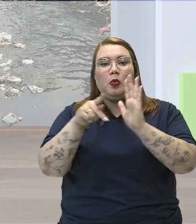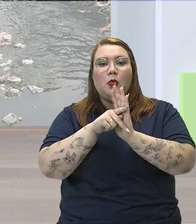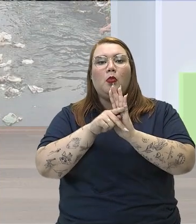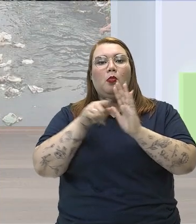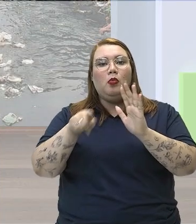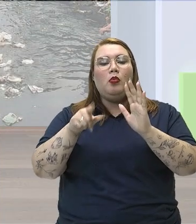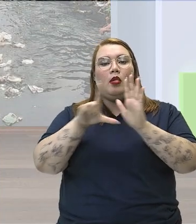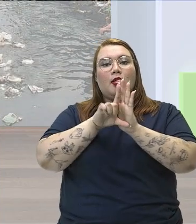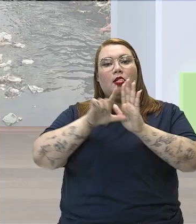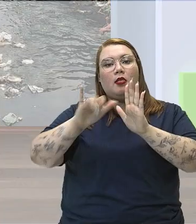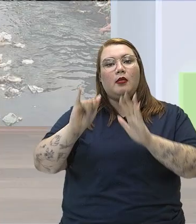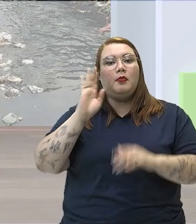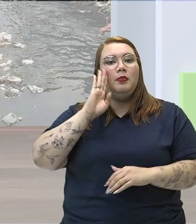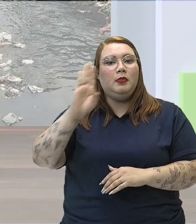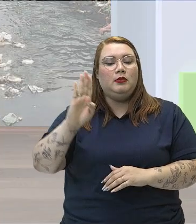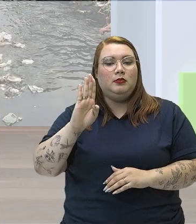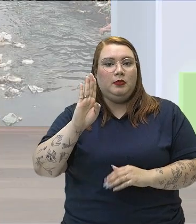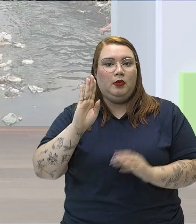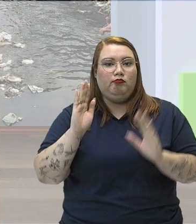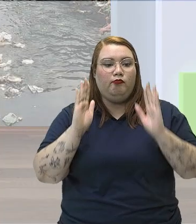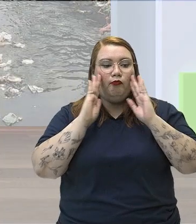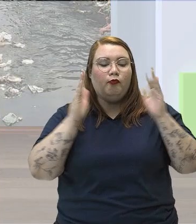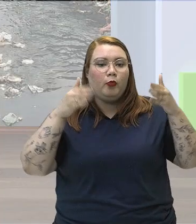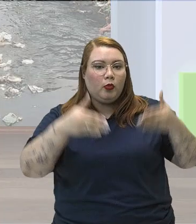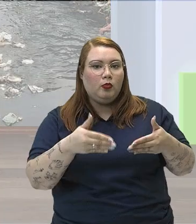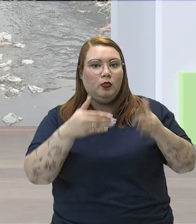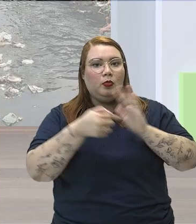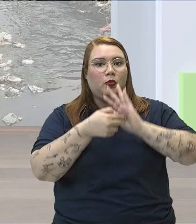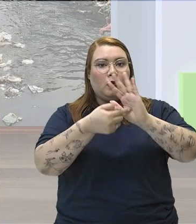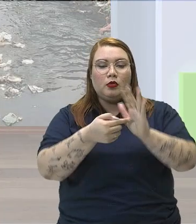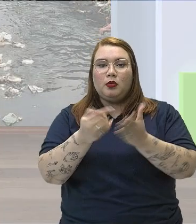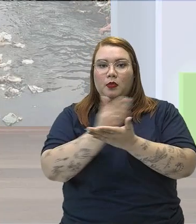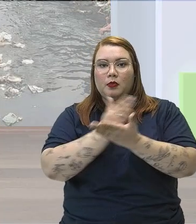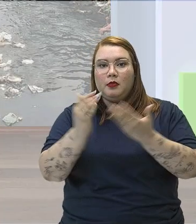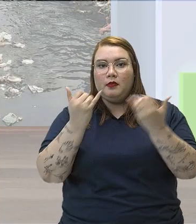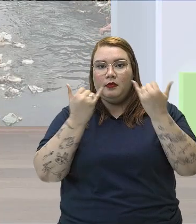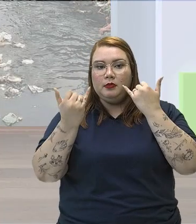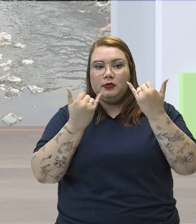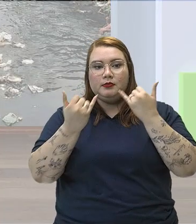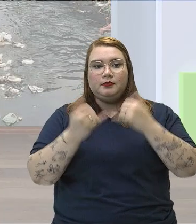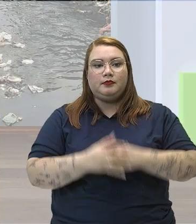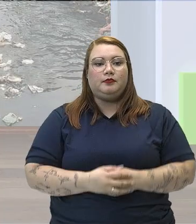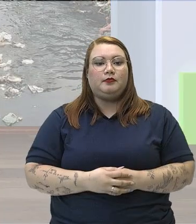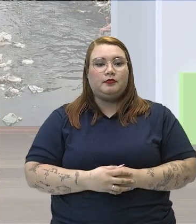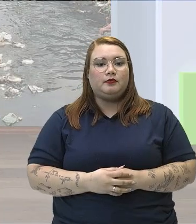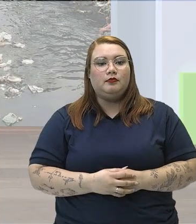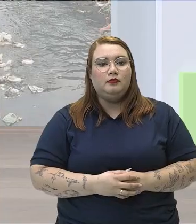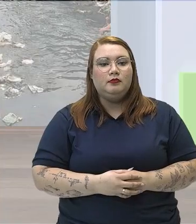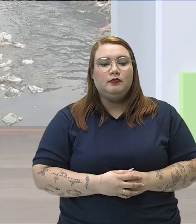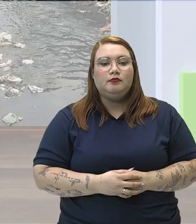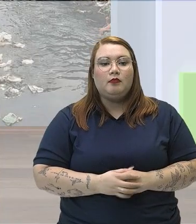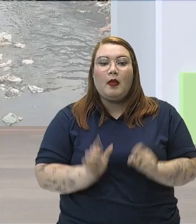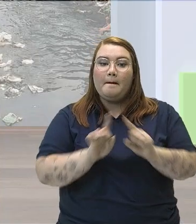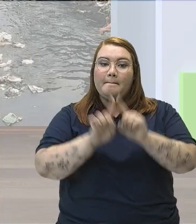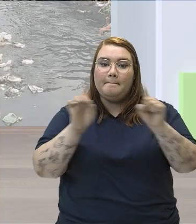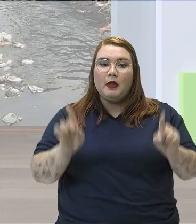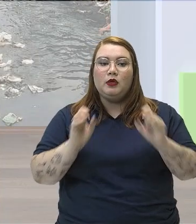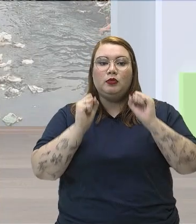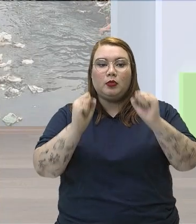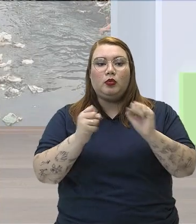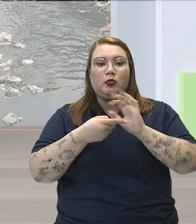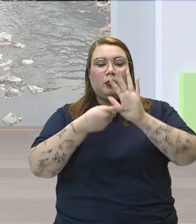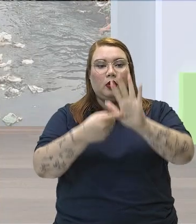a lei prioriza, tá? Nós trazemos alguns destaques, mas podemos mostrar